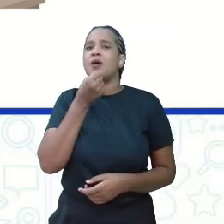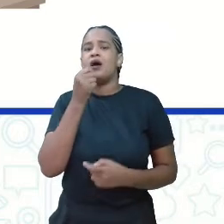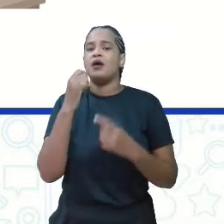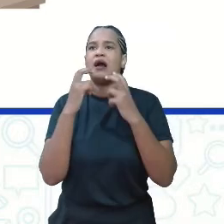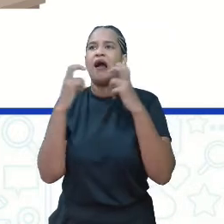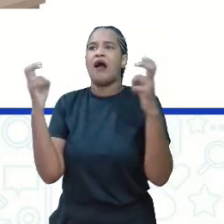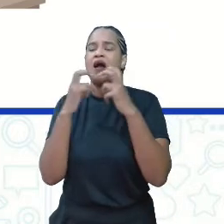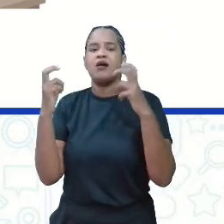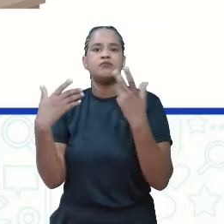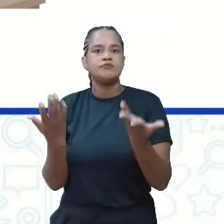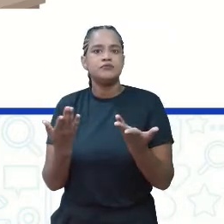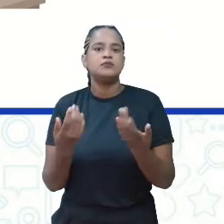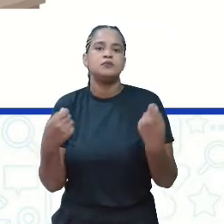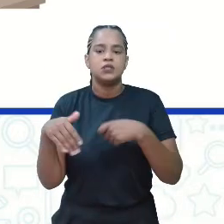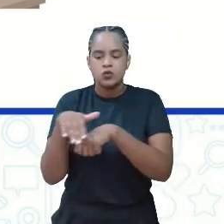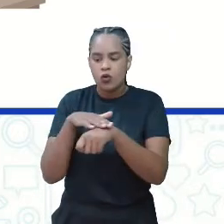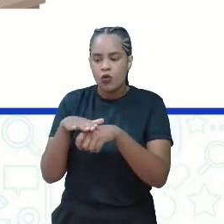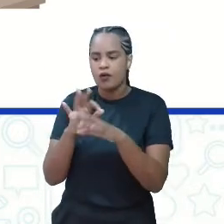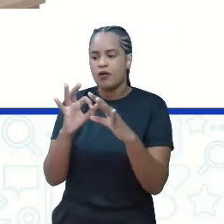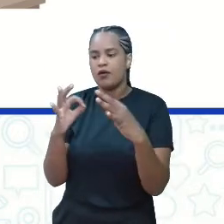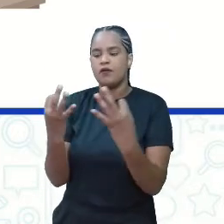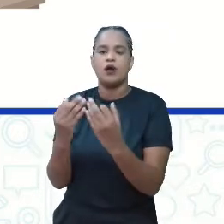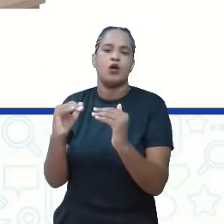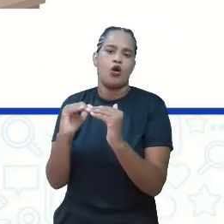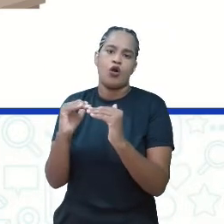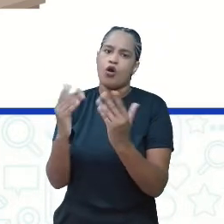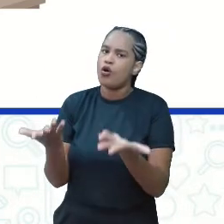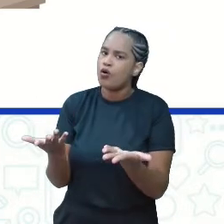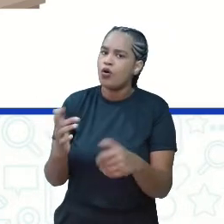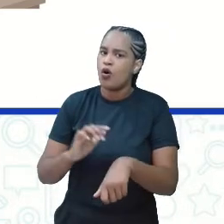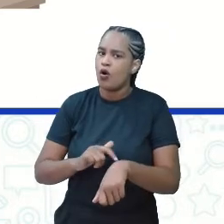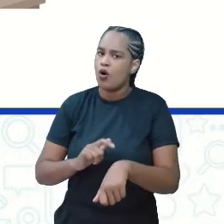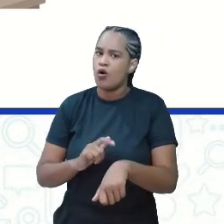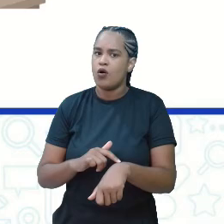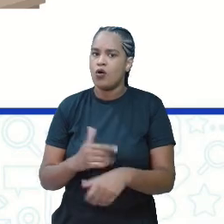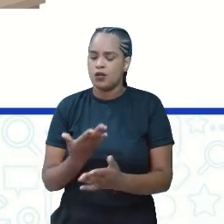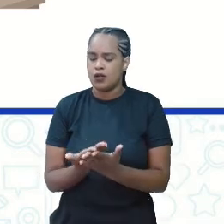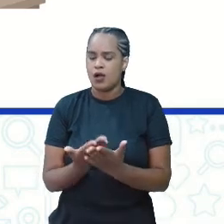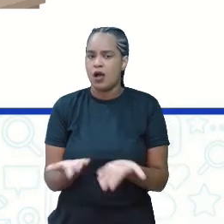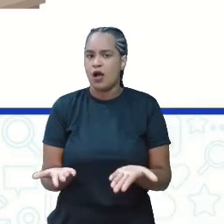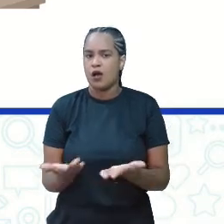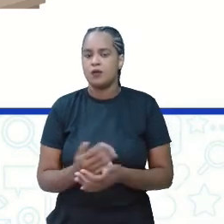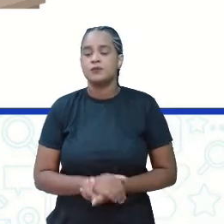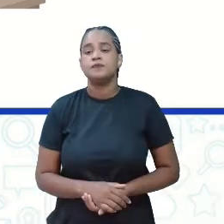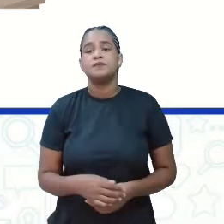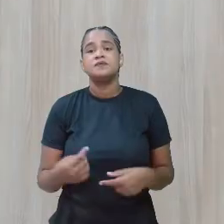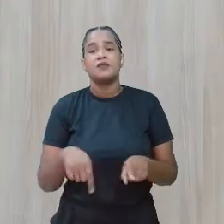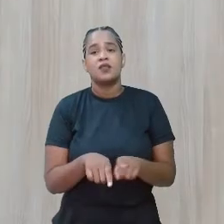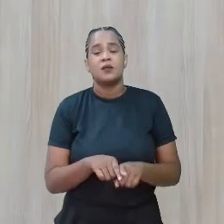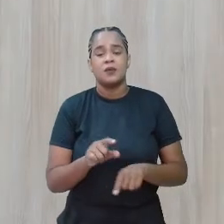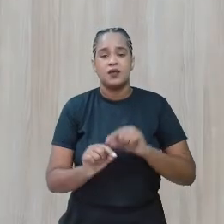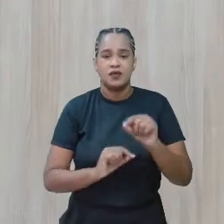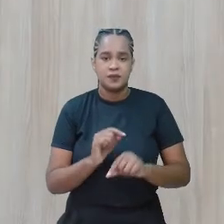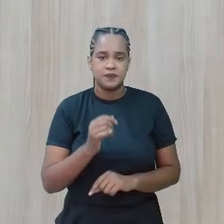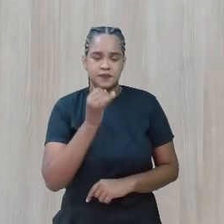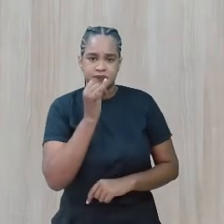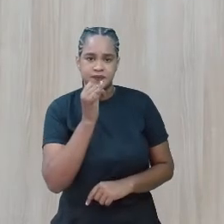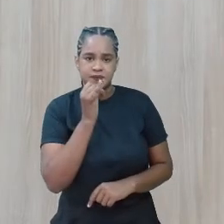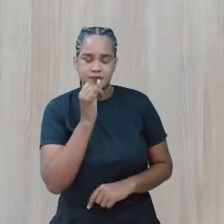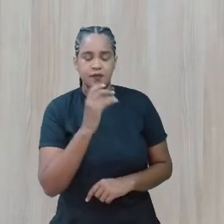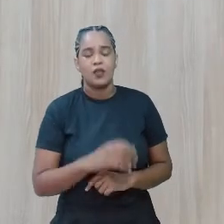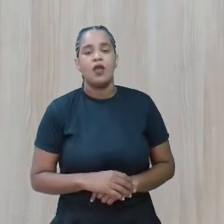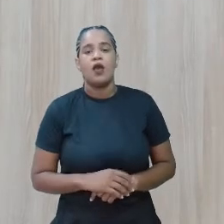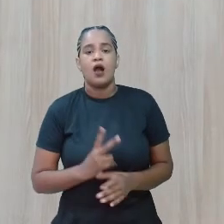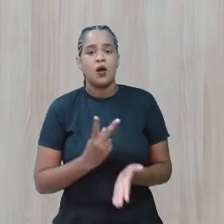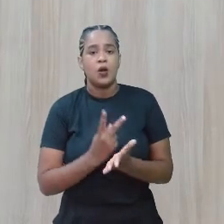aí, pessoal, conversa com a família, faz um acordo para o horário da aula. Queda de rendimento escolar e do trabalho. Então, veja a